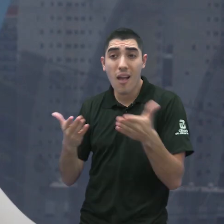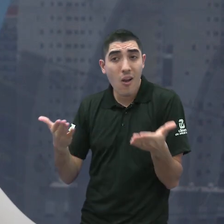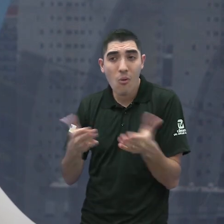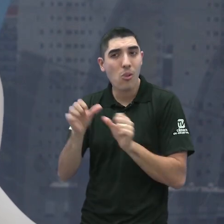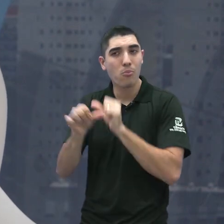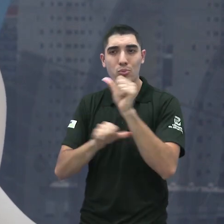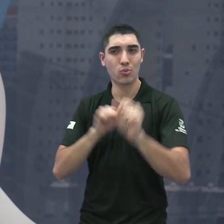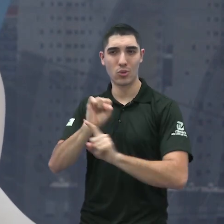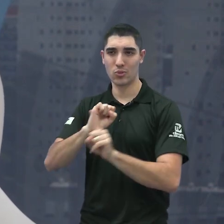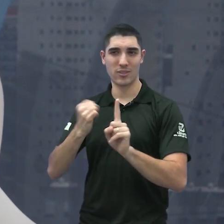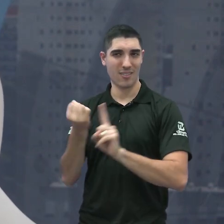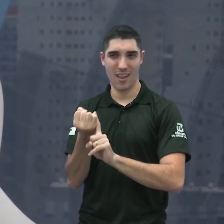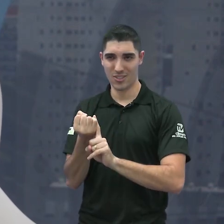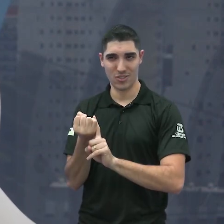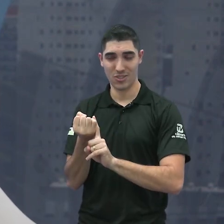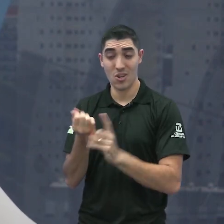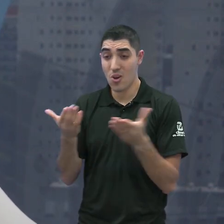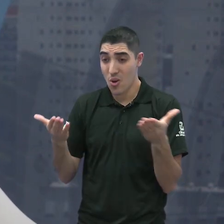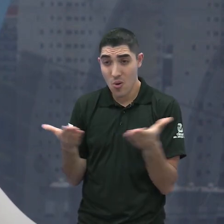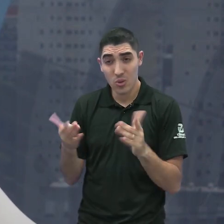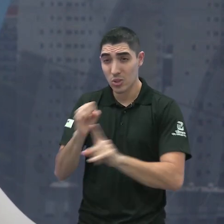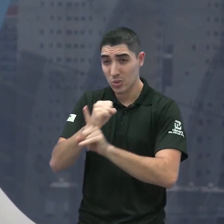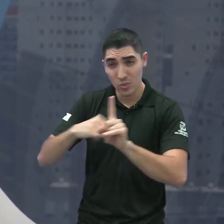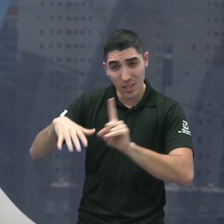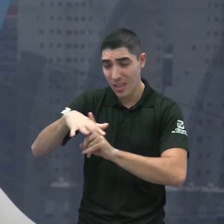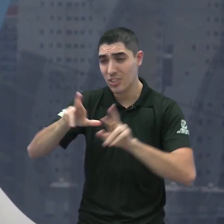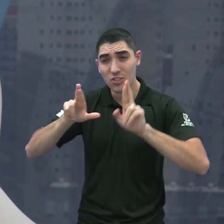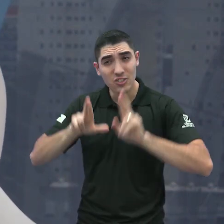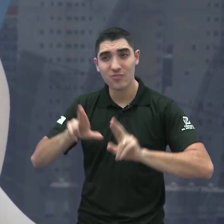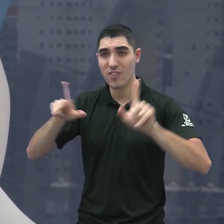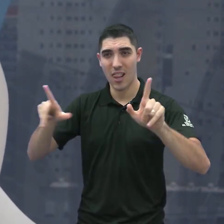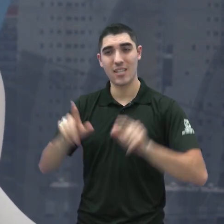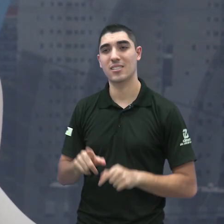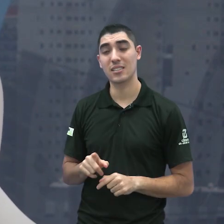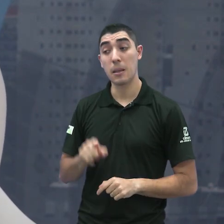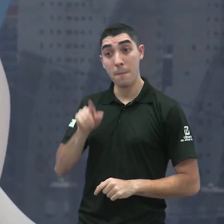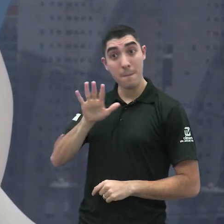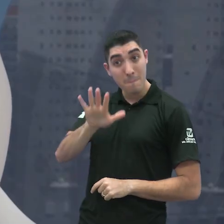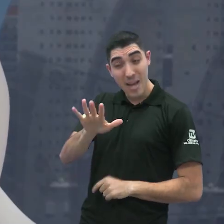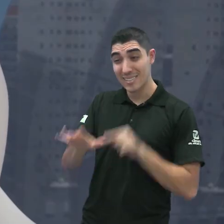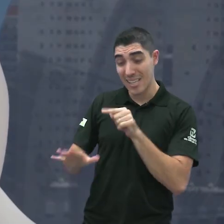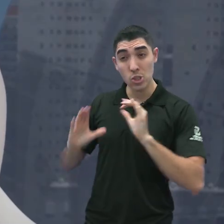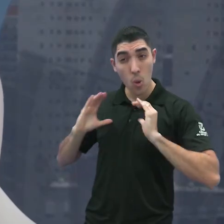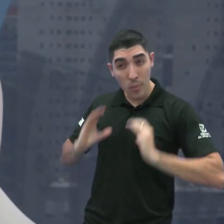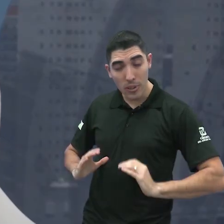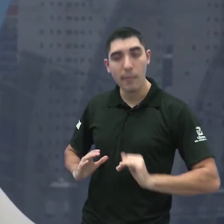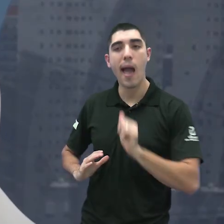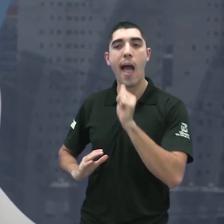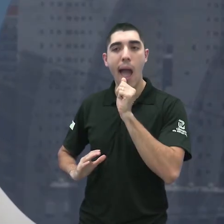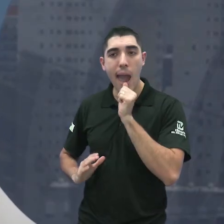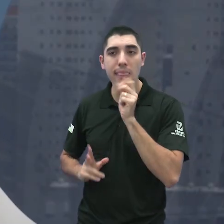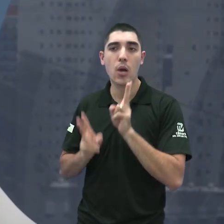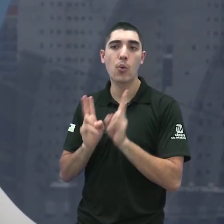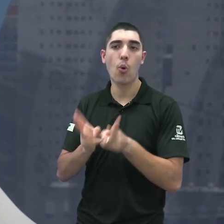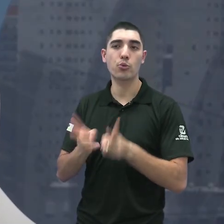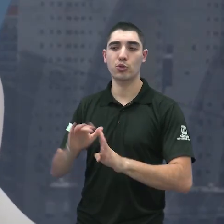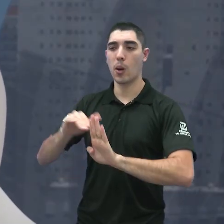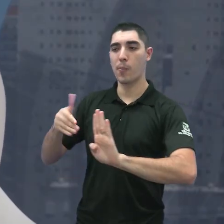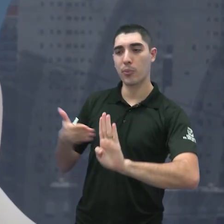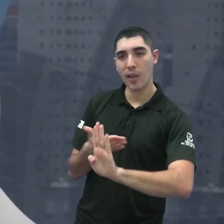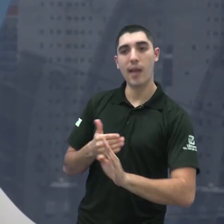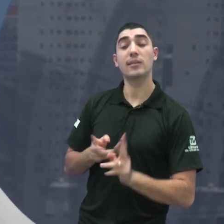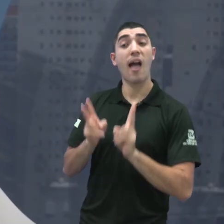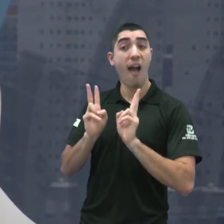civilizações, nesses modelos, né? A gente vive numa outra sociedade, mas esse comportamento está internalizado, está padronizado